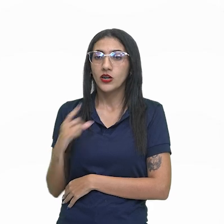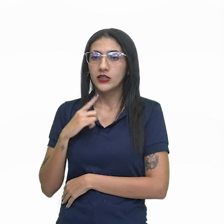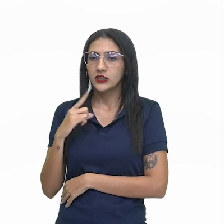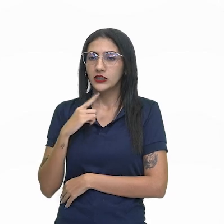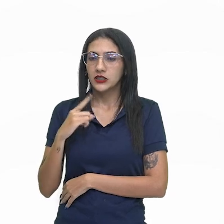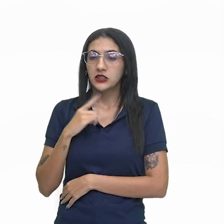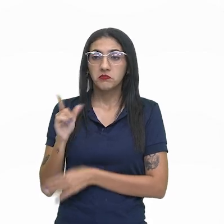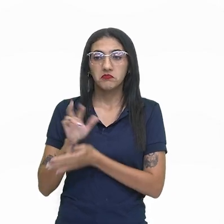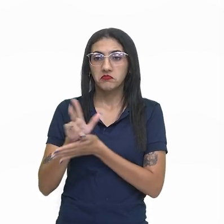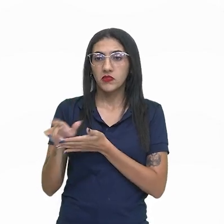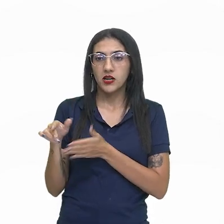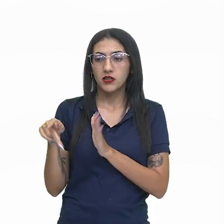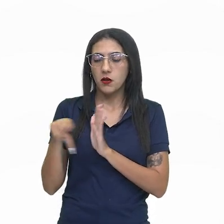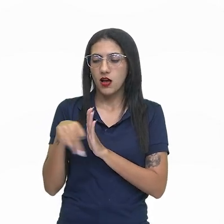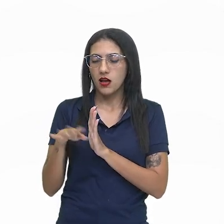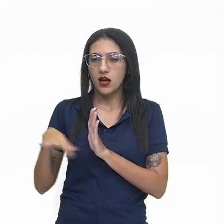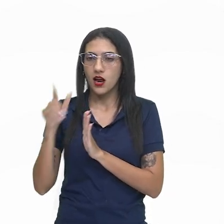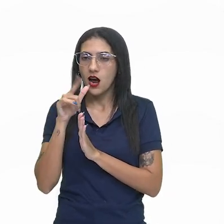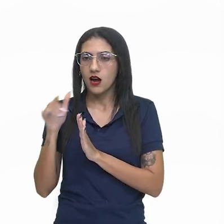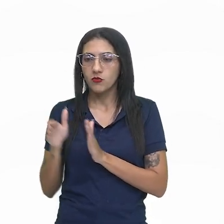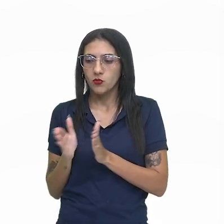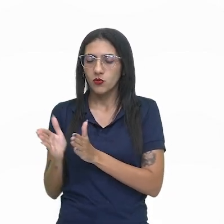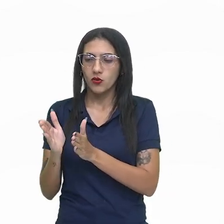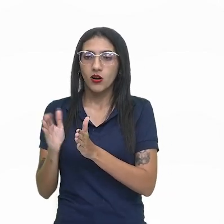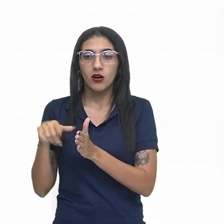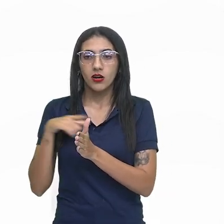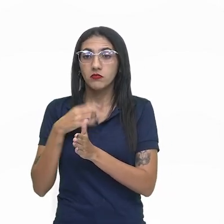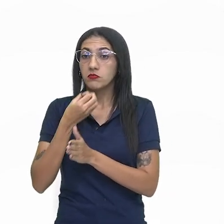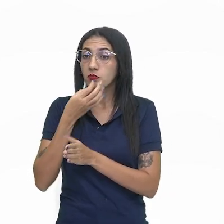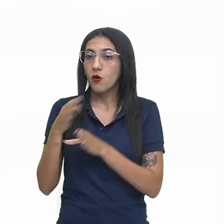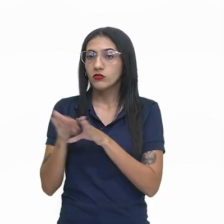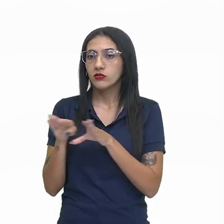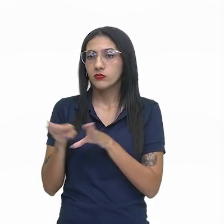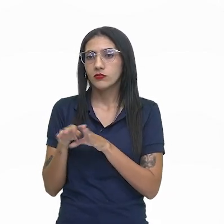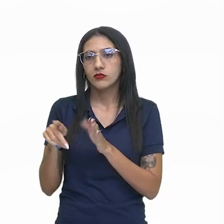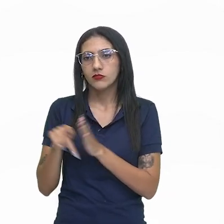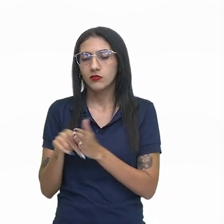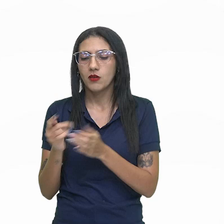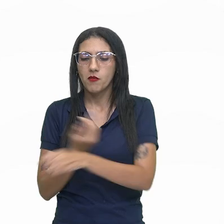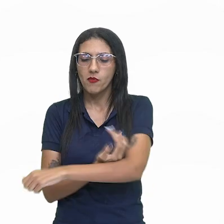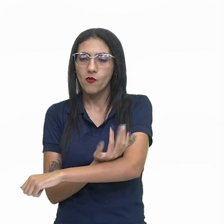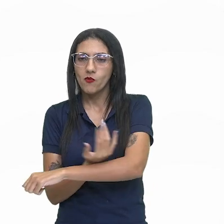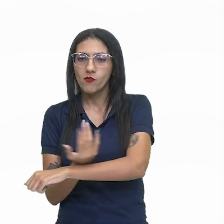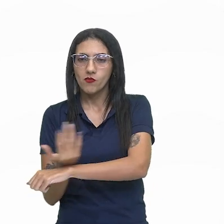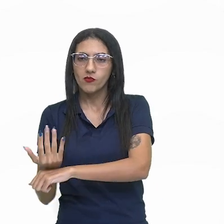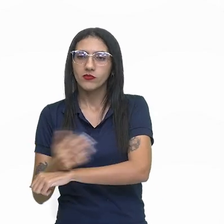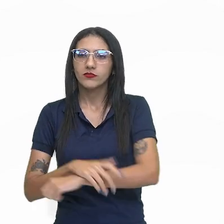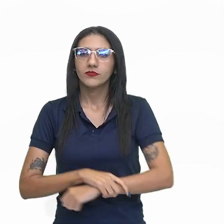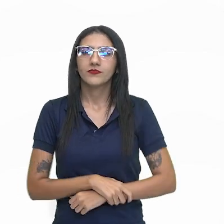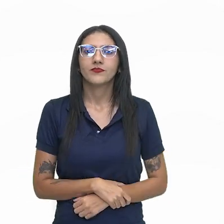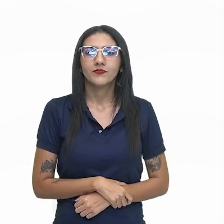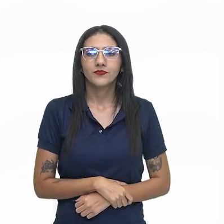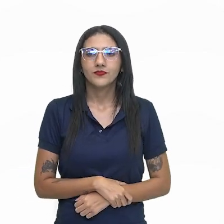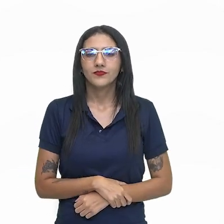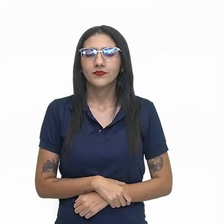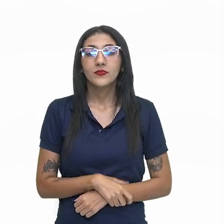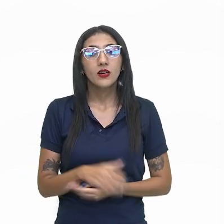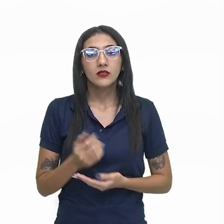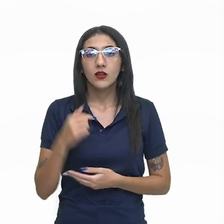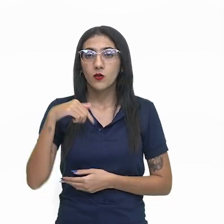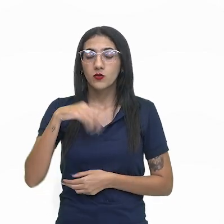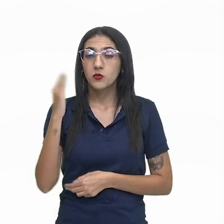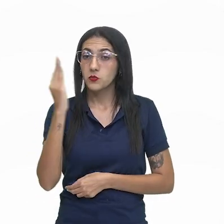reservas de água muito grande, e isso também acaba beneficiando as plantações no Brasil. Então, De maneira geral, o Brasil é uma terra que é um